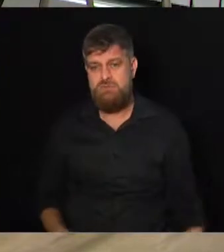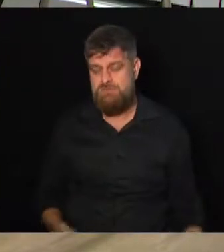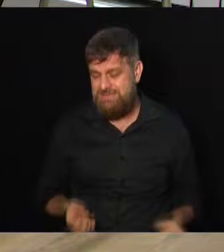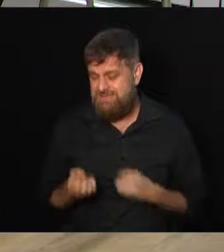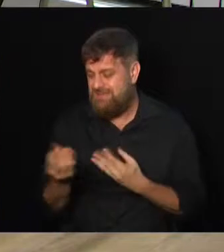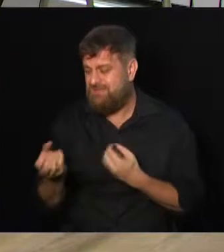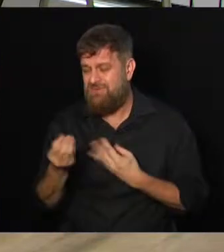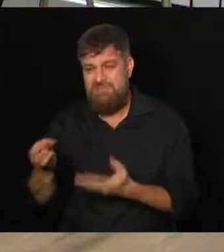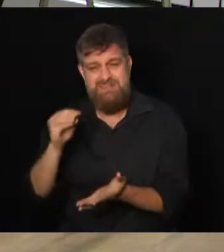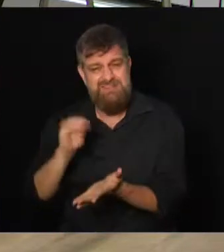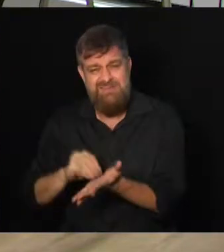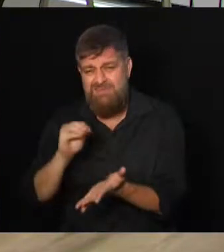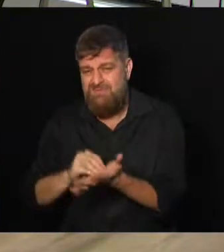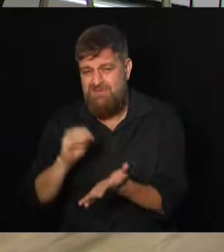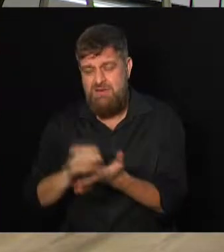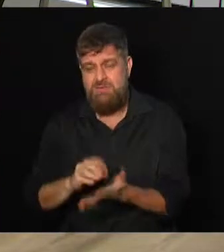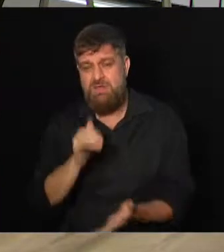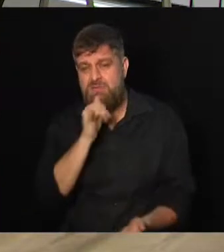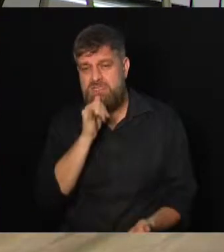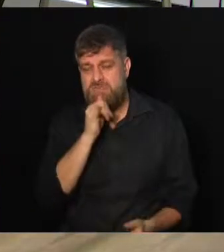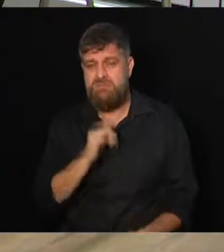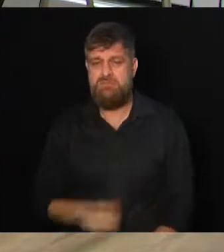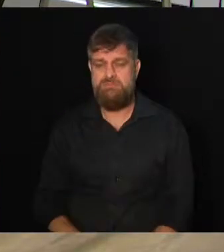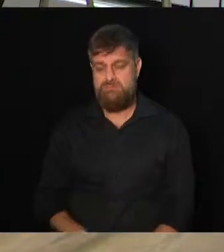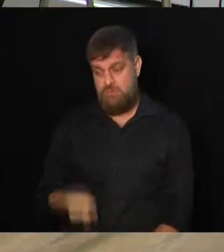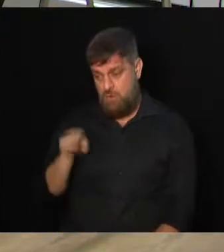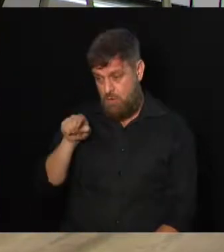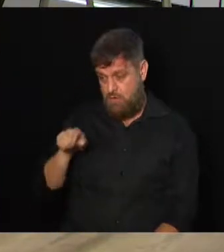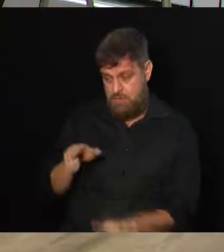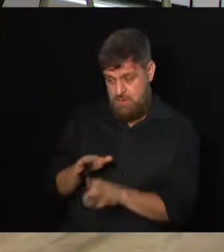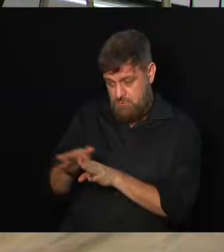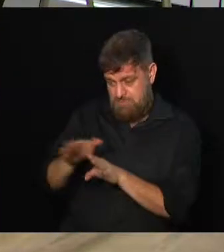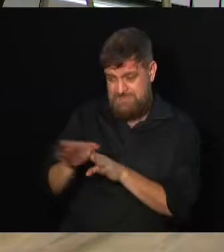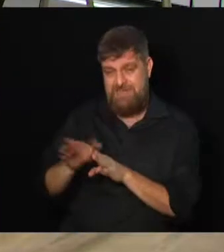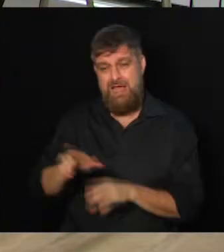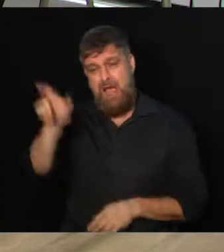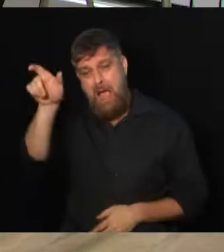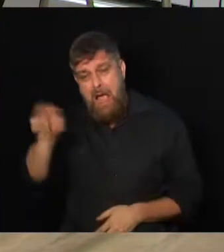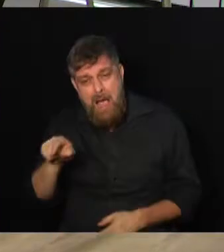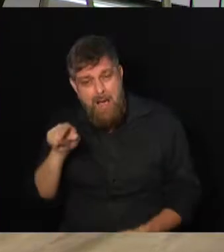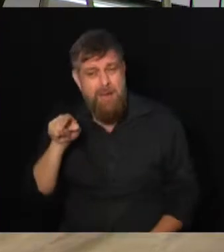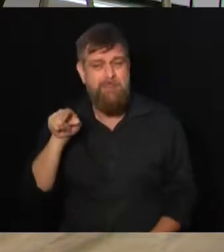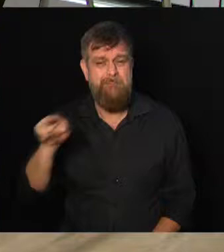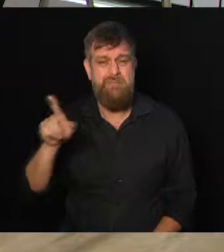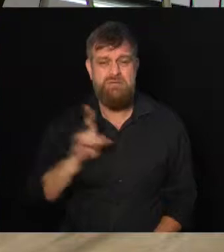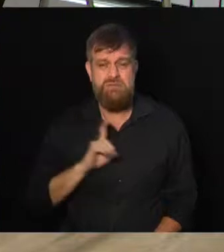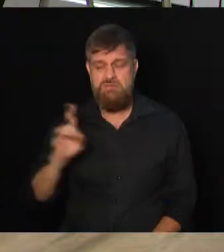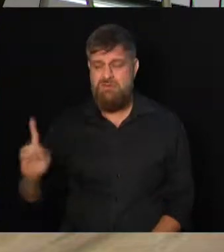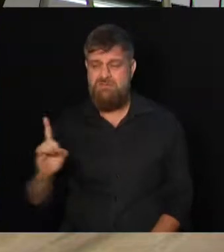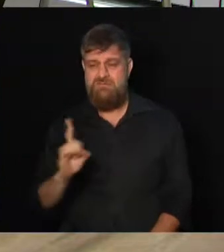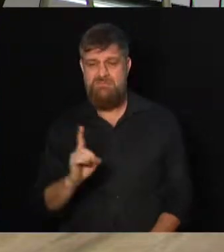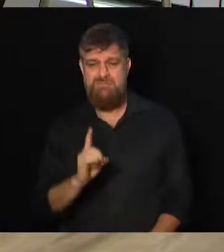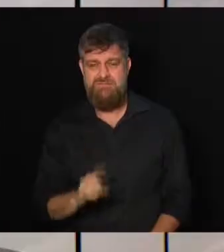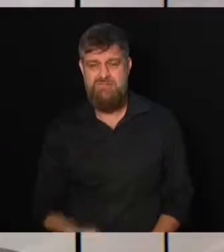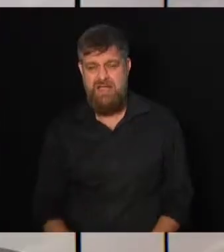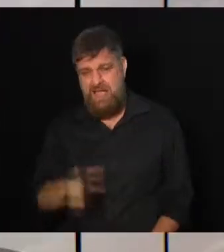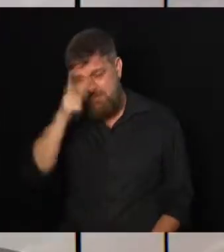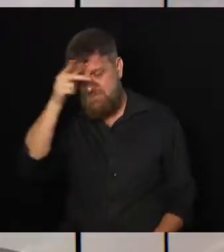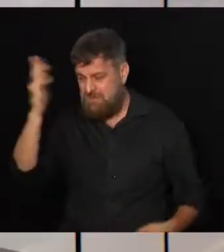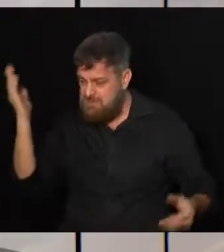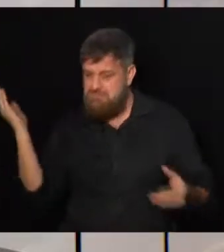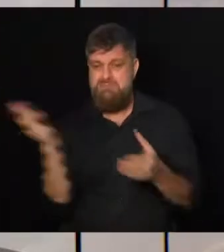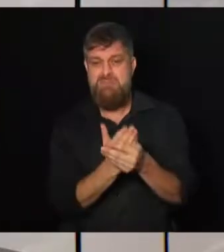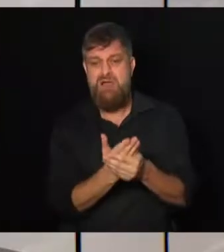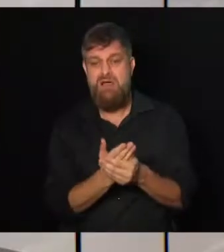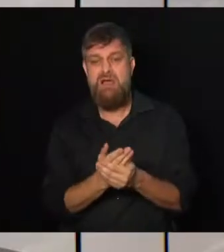informação. Por exemplo, olha, como o senhor mencionou, às vezes a pessoa entra com uma ação contra o município, mas na